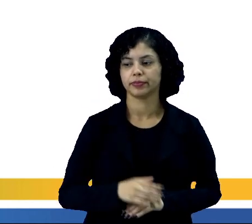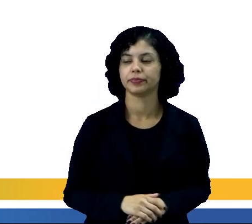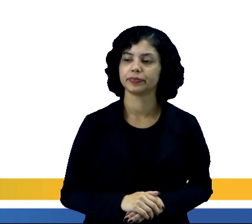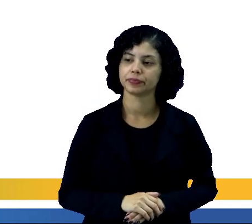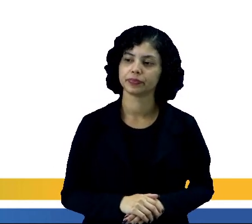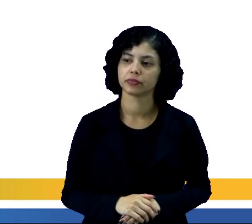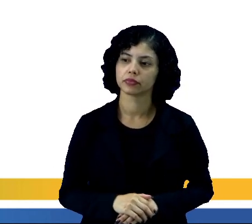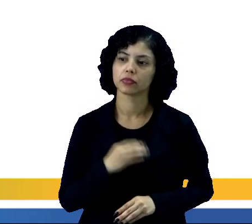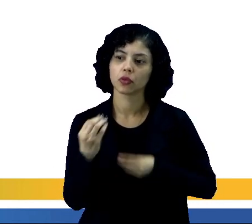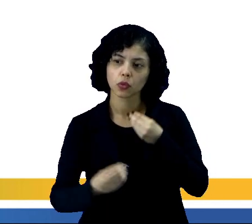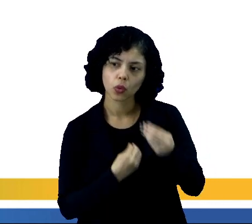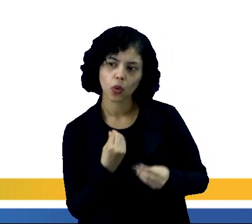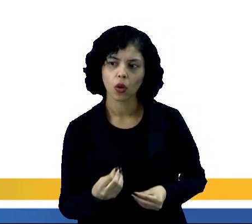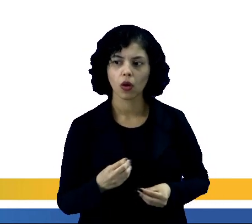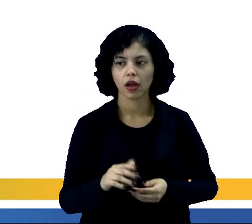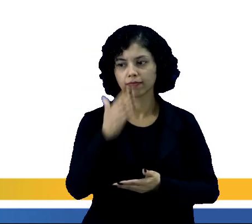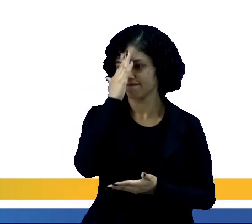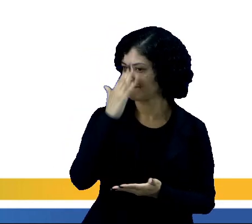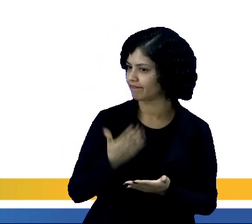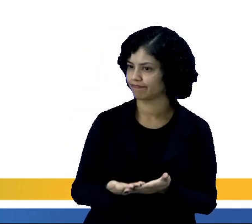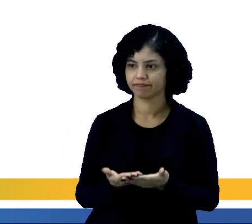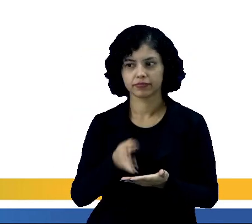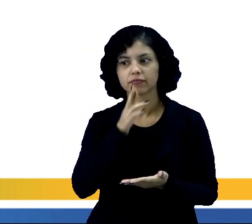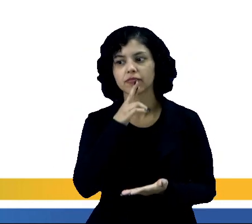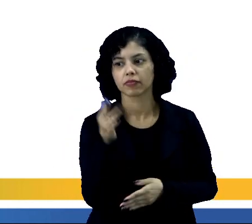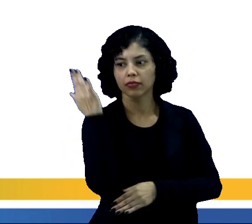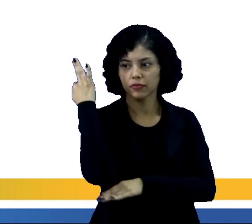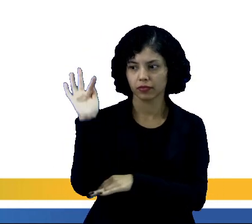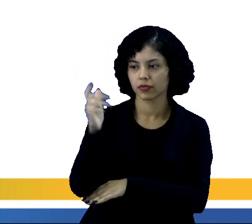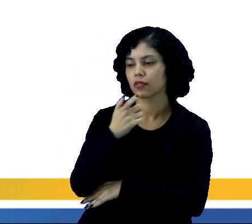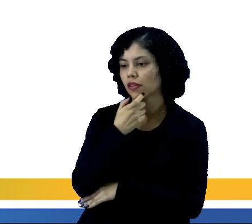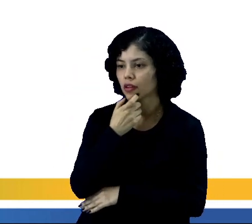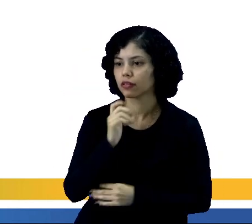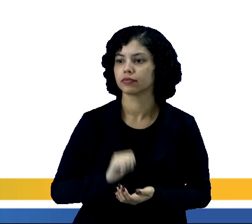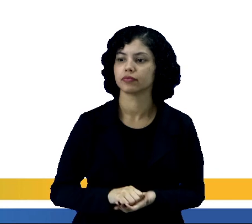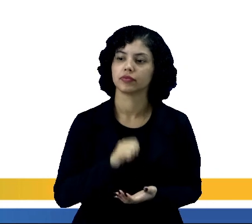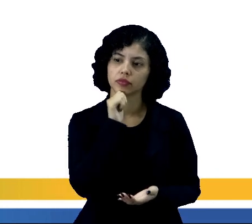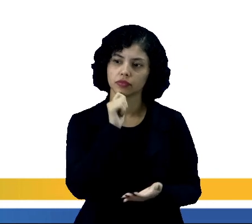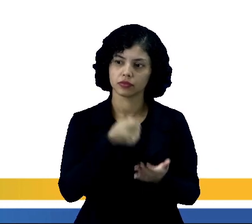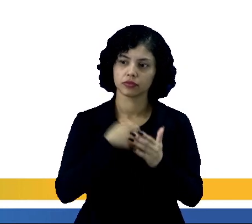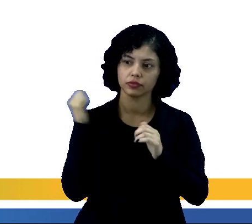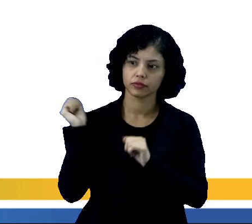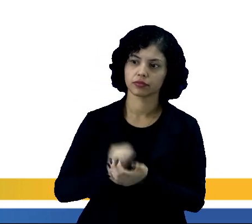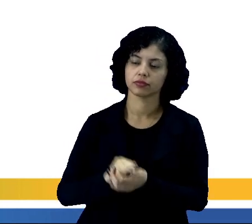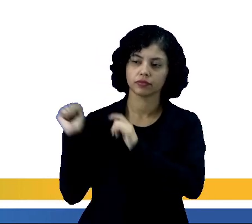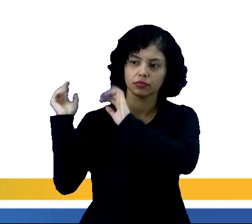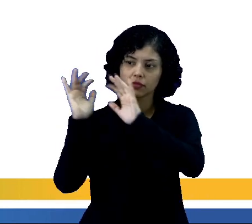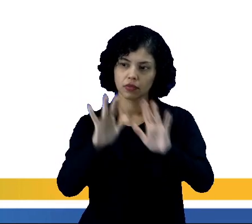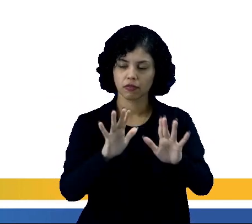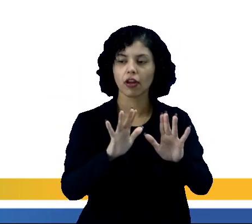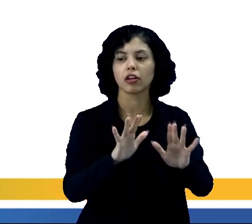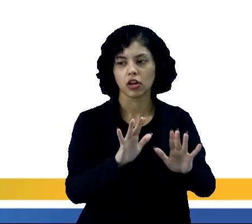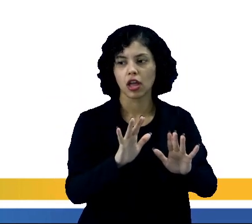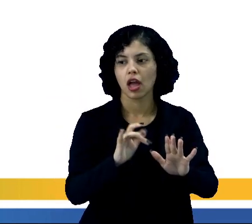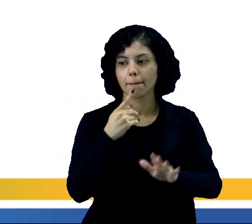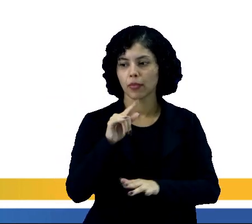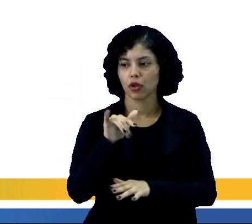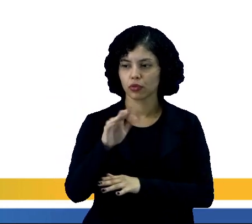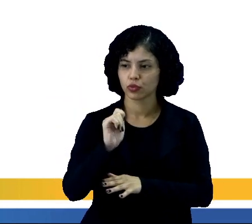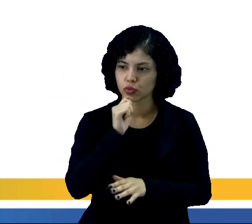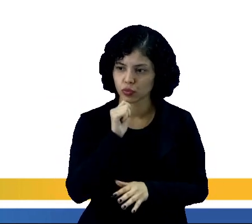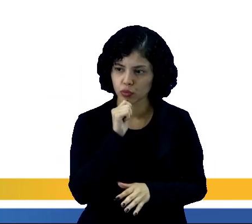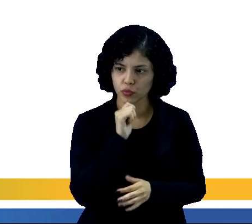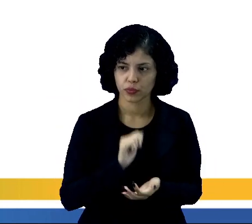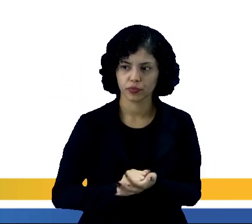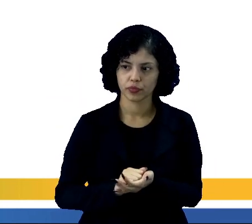agressão aí da Alemanha. Como Hitler não acreditava nessa resposta francesa e inglesa, ele ordenou o ataque contra a Polônia,